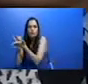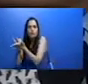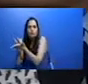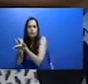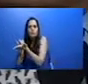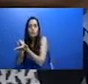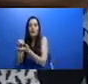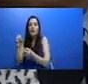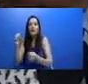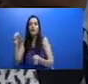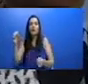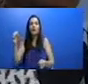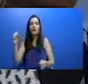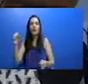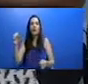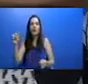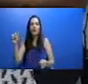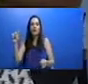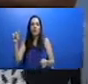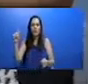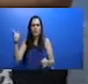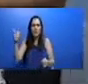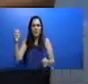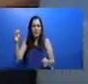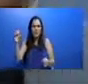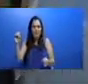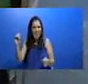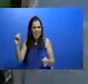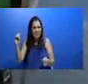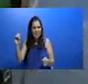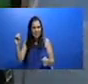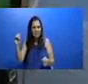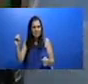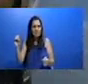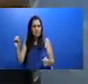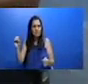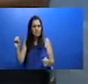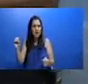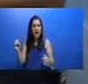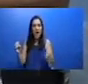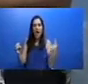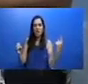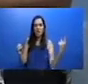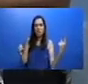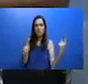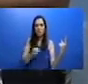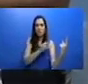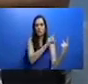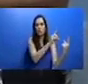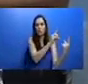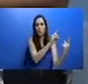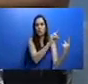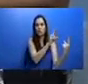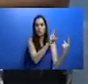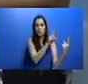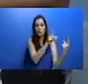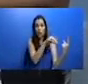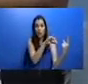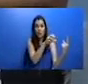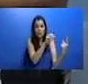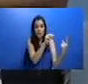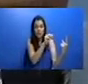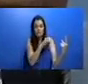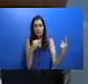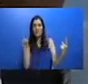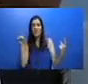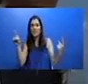R$10. Ué, espera aí. Aqui tá falando de dúzia e aqui de unidades. Mas olha,